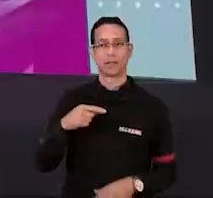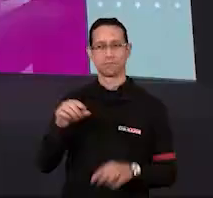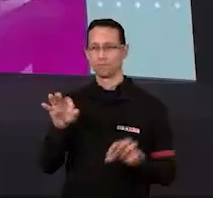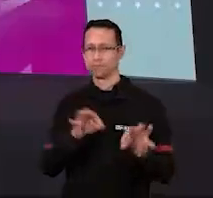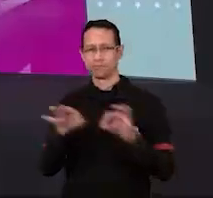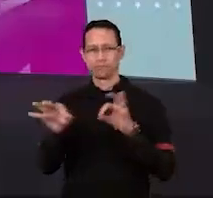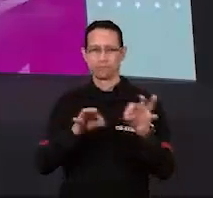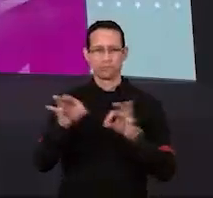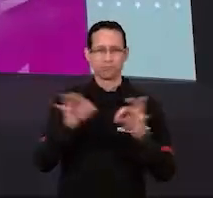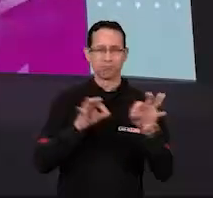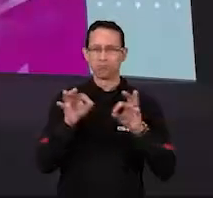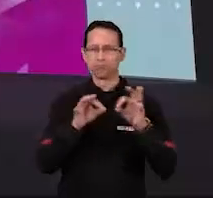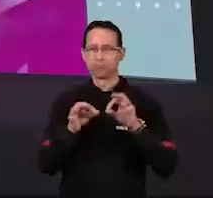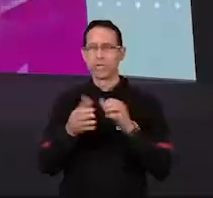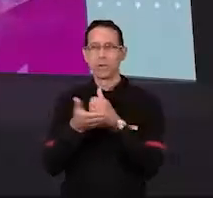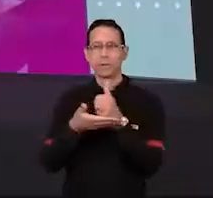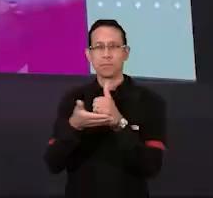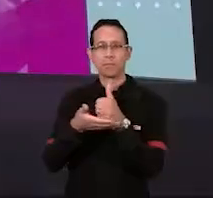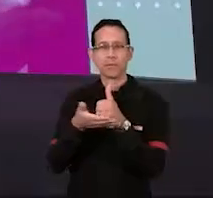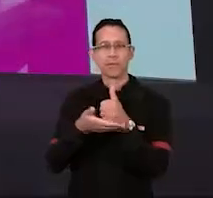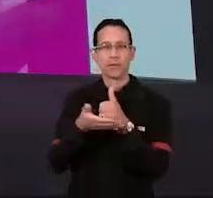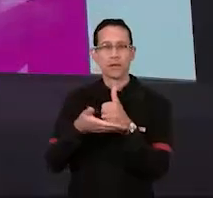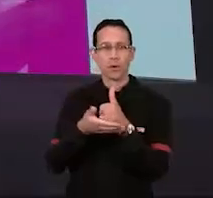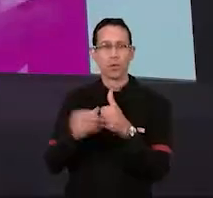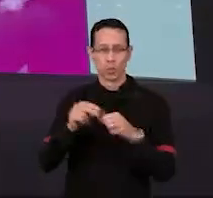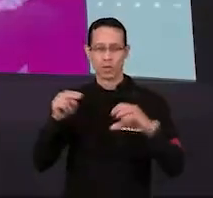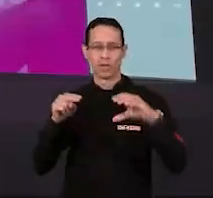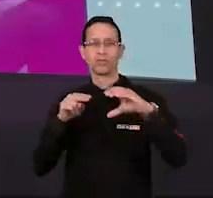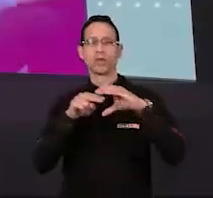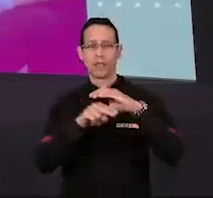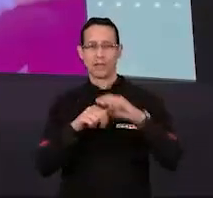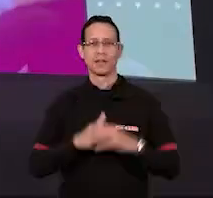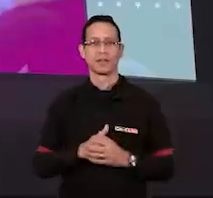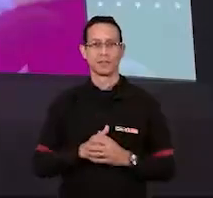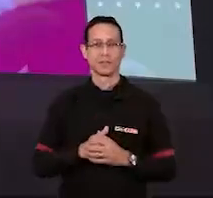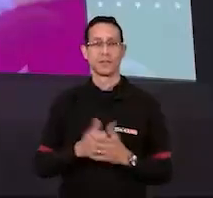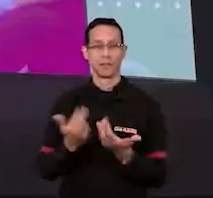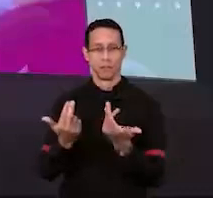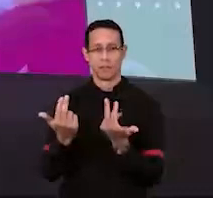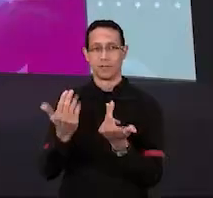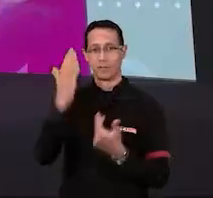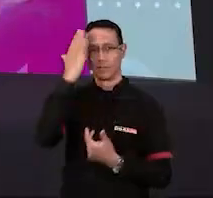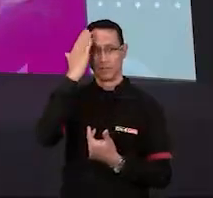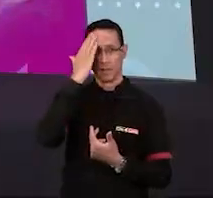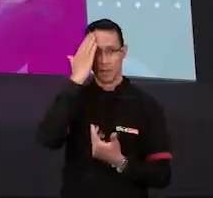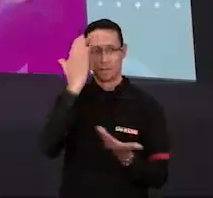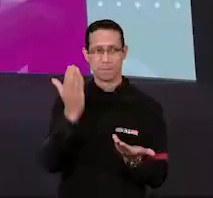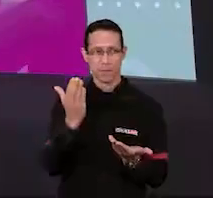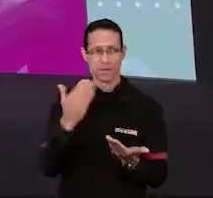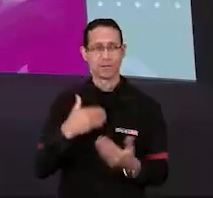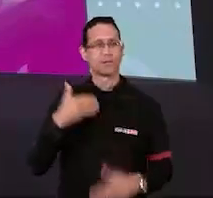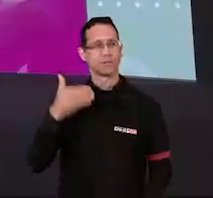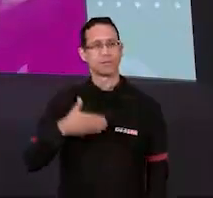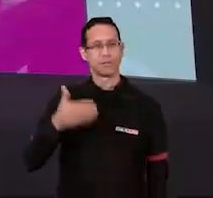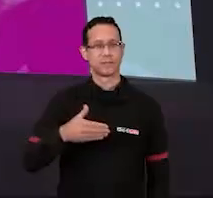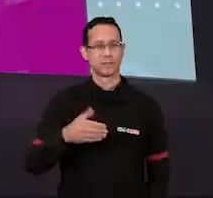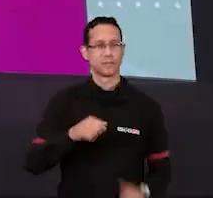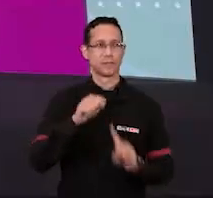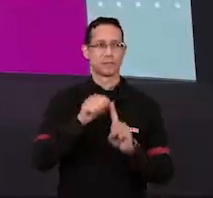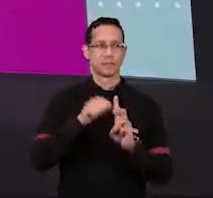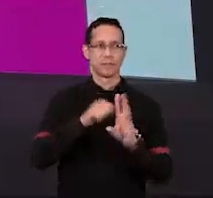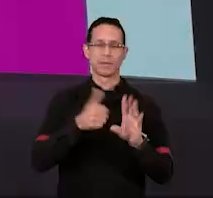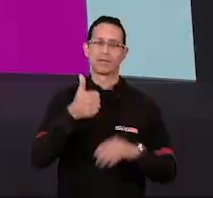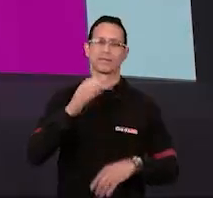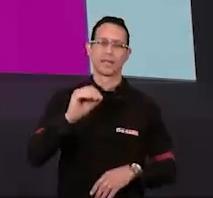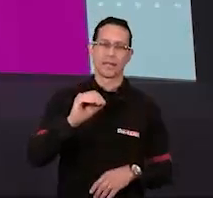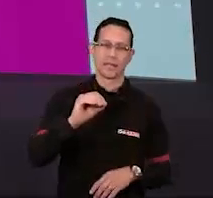procedimento baseado na ressonância. E aí, como você também faz, que eu sei, eu começo a fazer a cada 10 meses, a cada